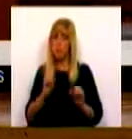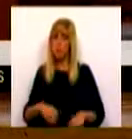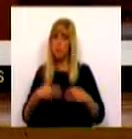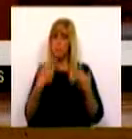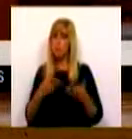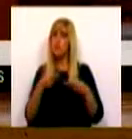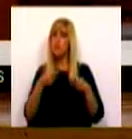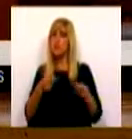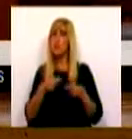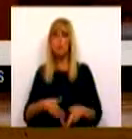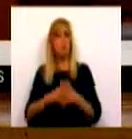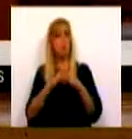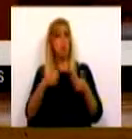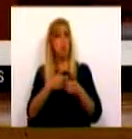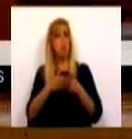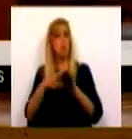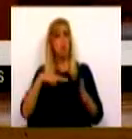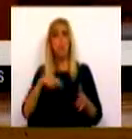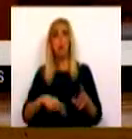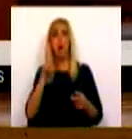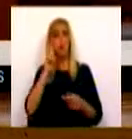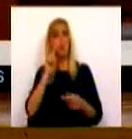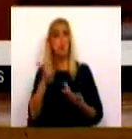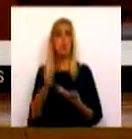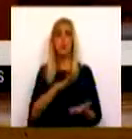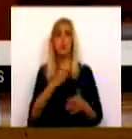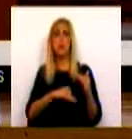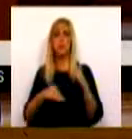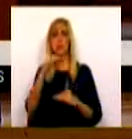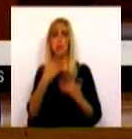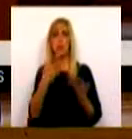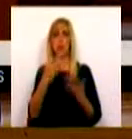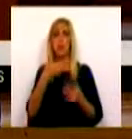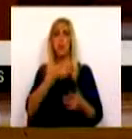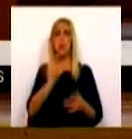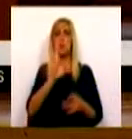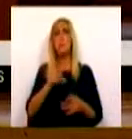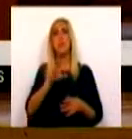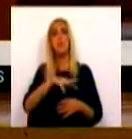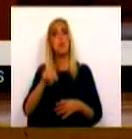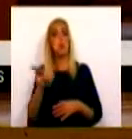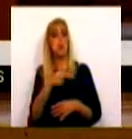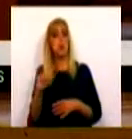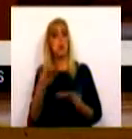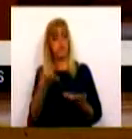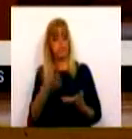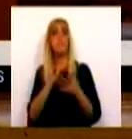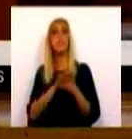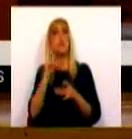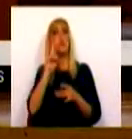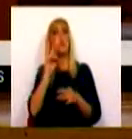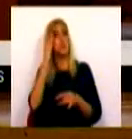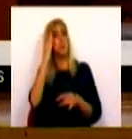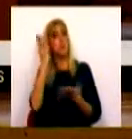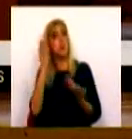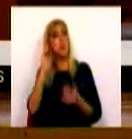investimentos estruturantes em todo o país num valor estimado superior a 7 mil milhões de euros. Com os valores previstos para